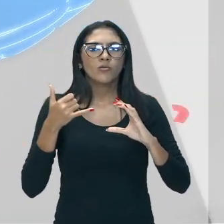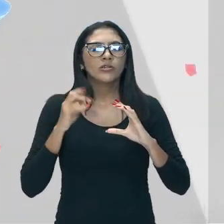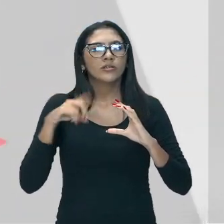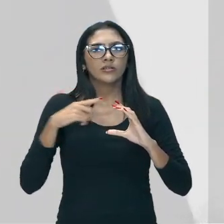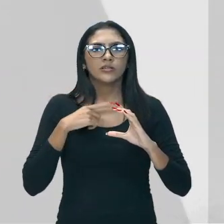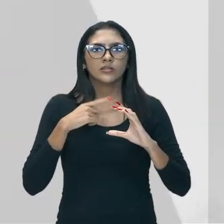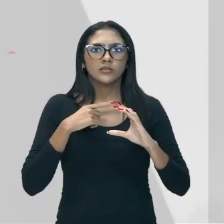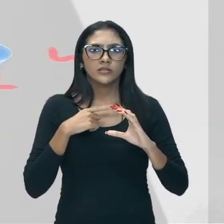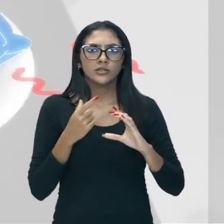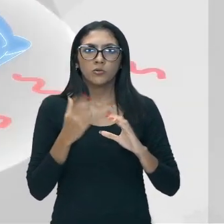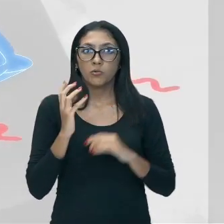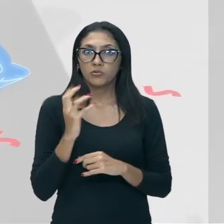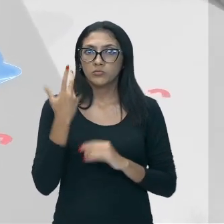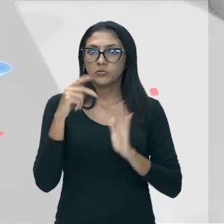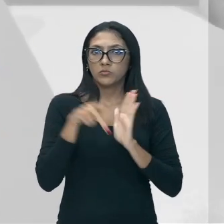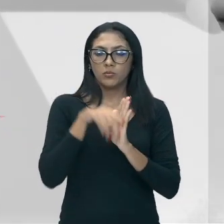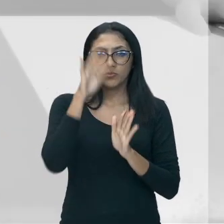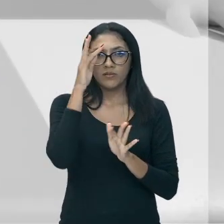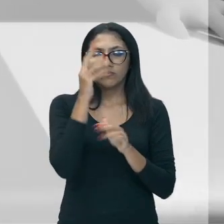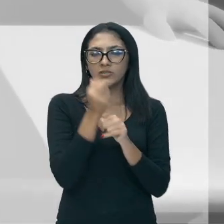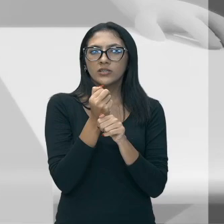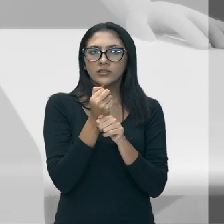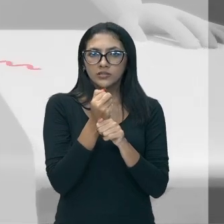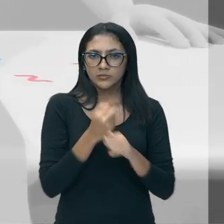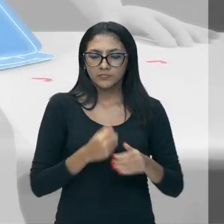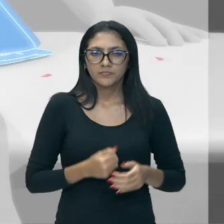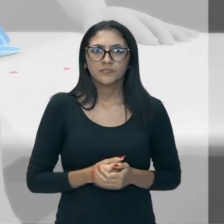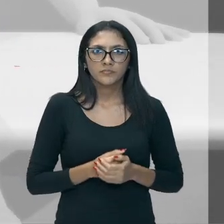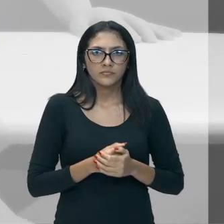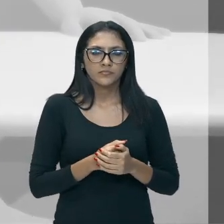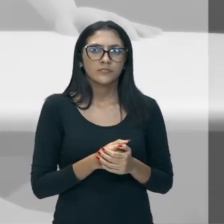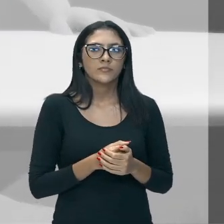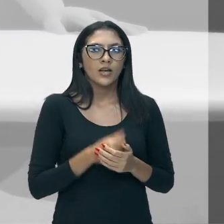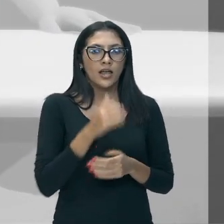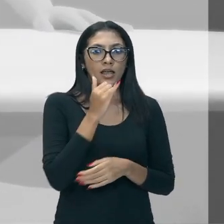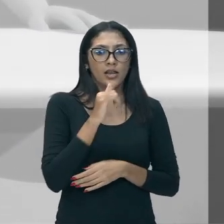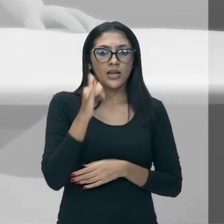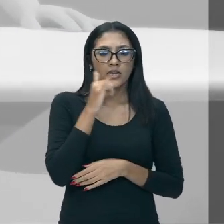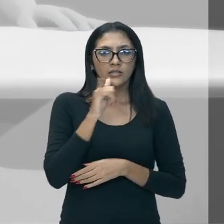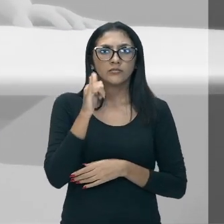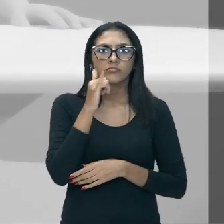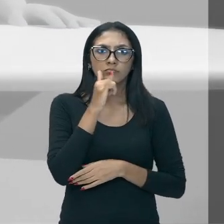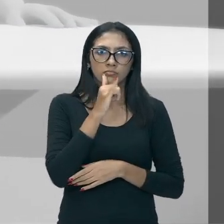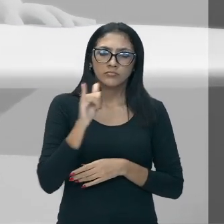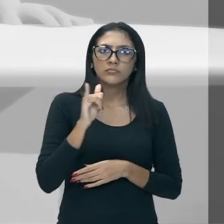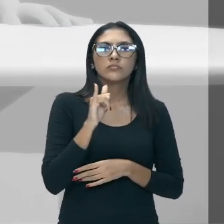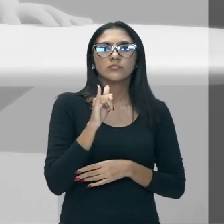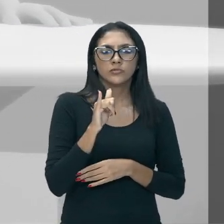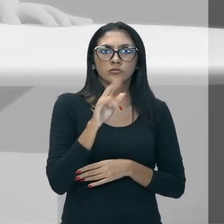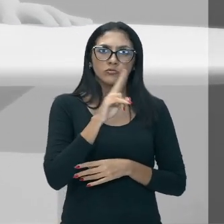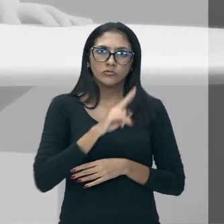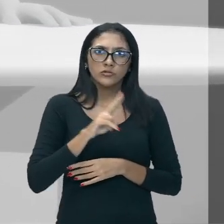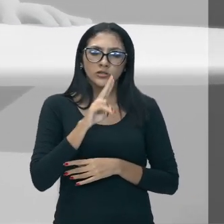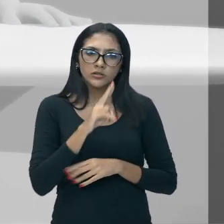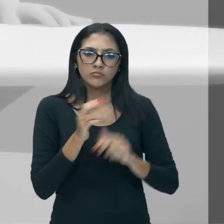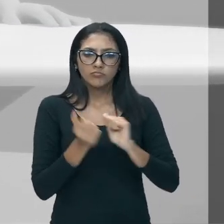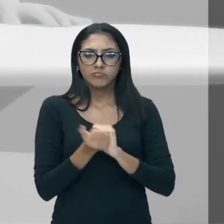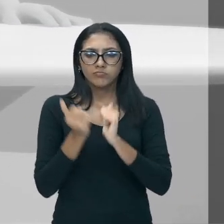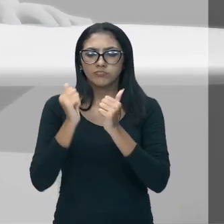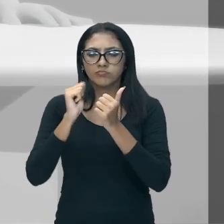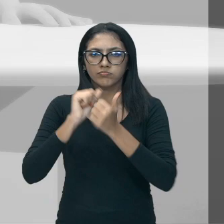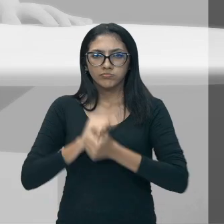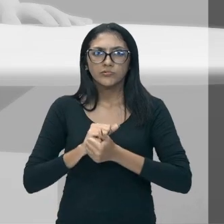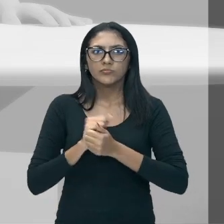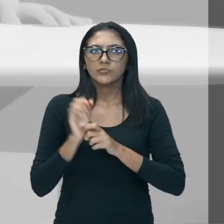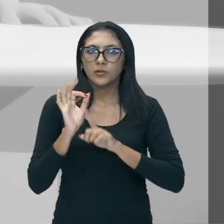físico no qual a passagem de corrente elétrica através de algum meio resulta em seu aquecimento, como nós